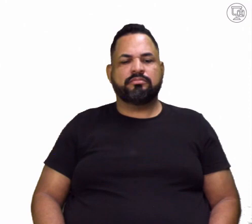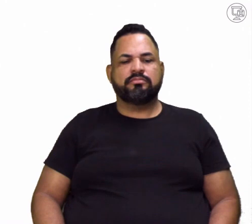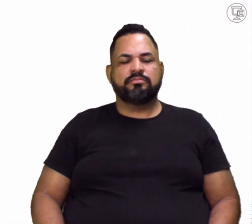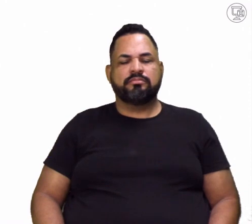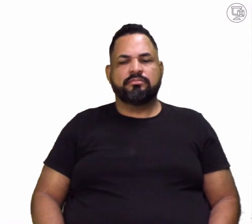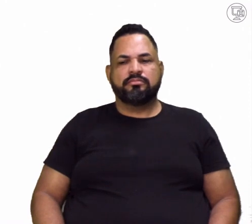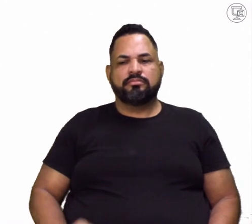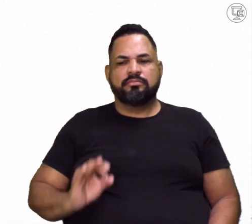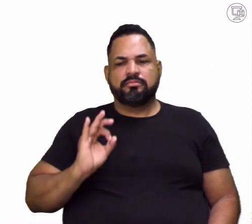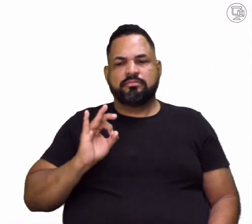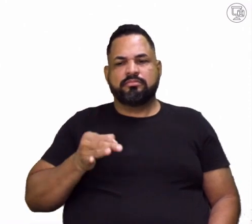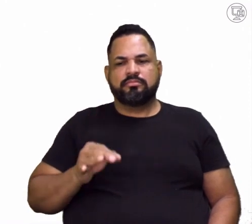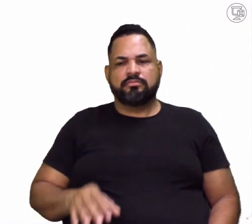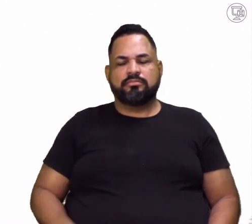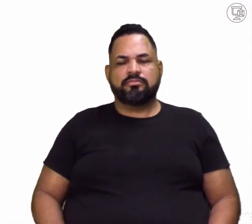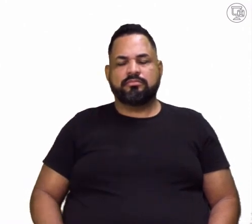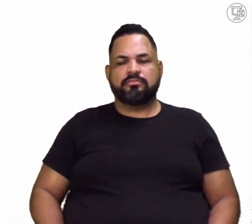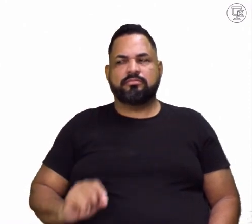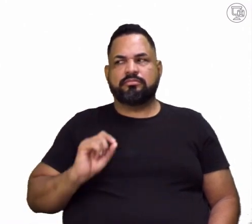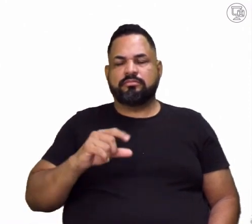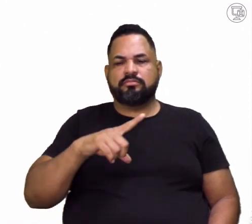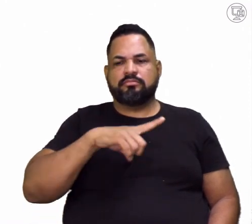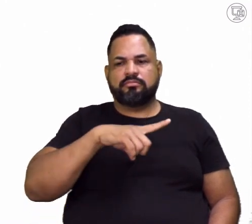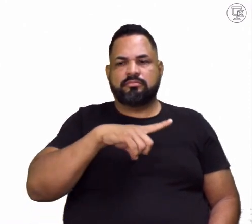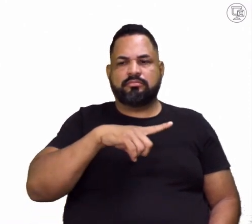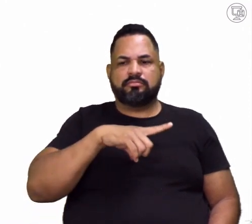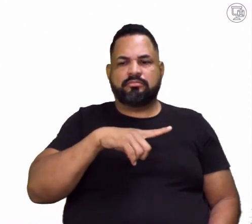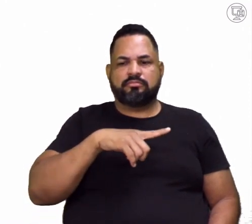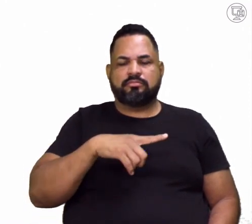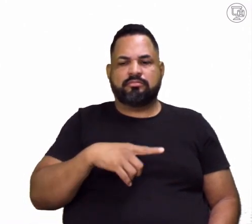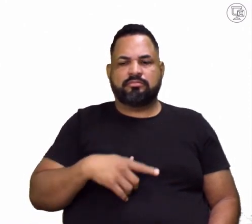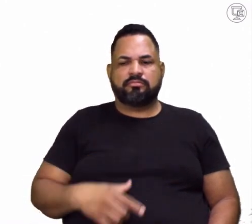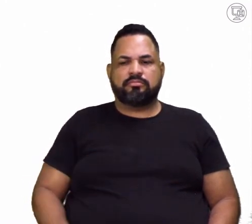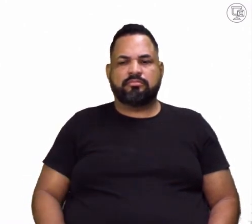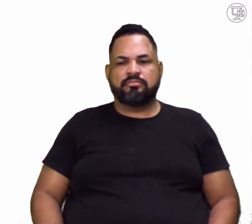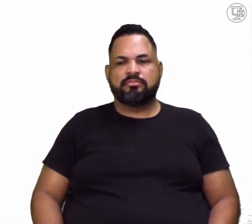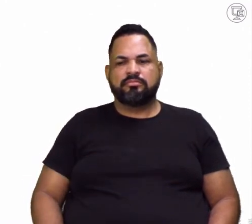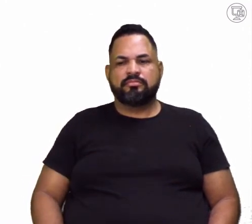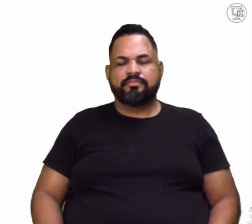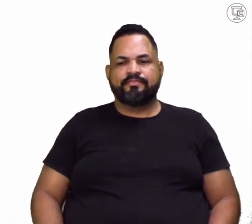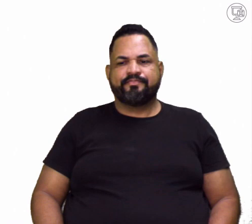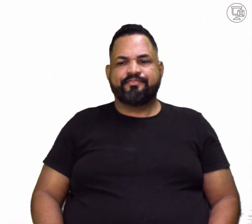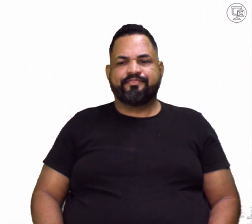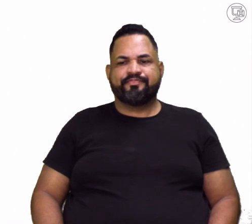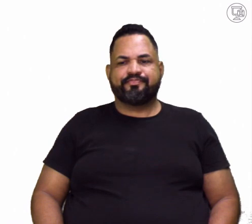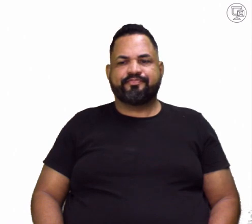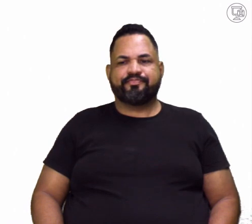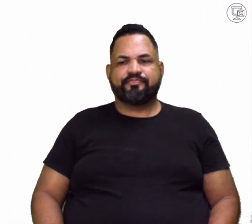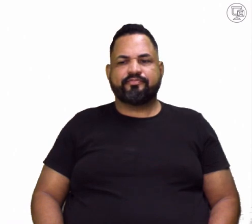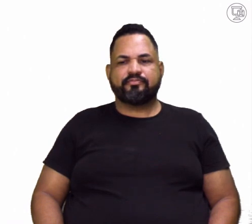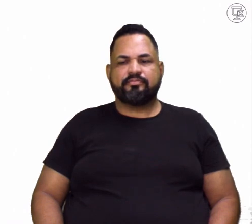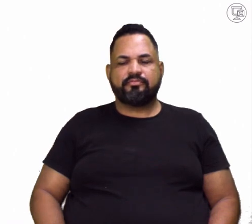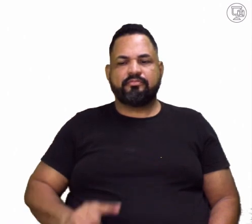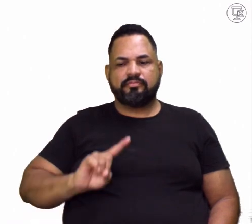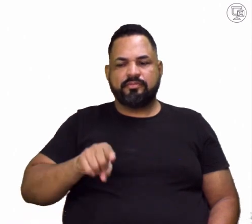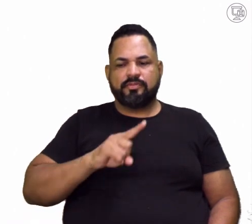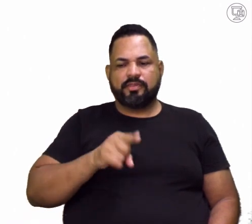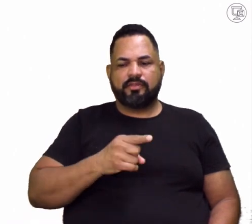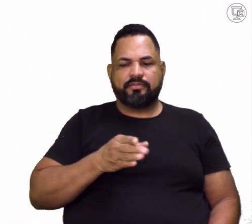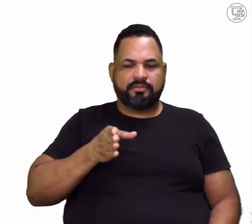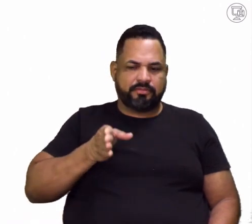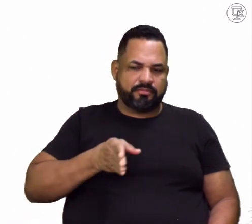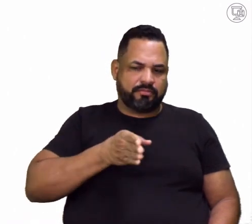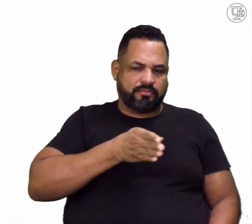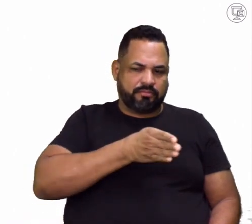certo então o que que você tem aí você vai andar as casas né Essa bíblia por